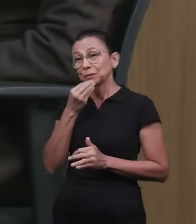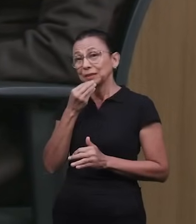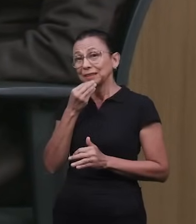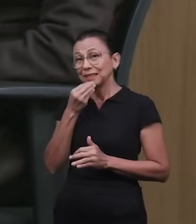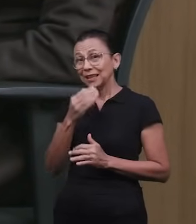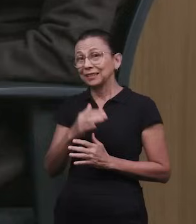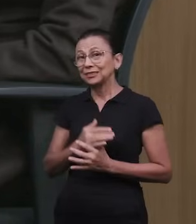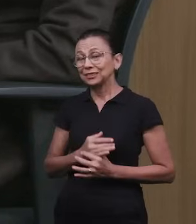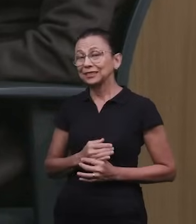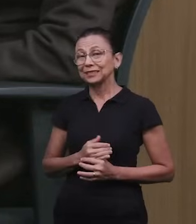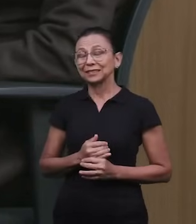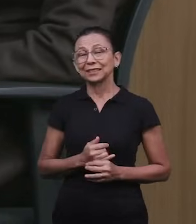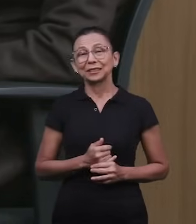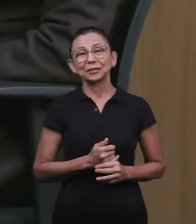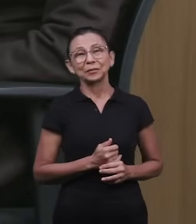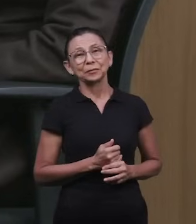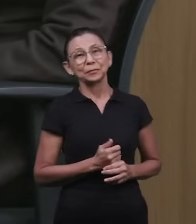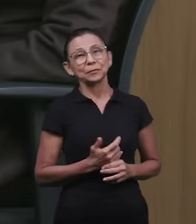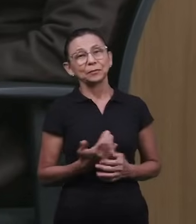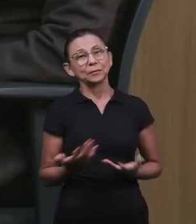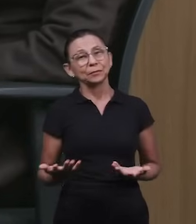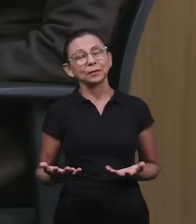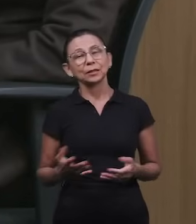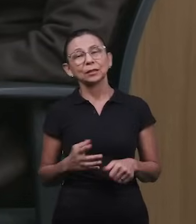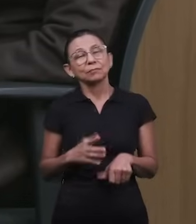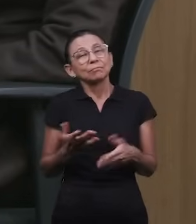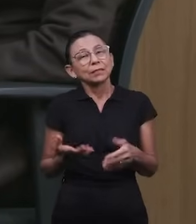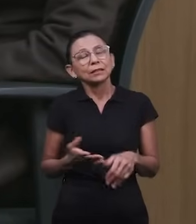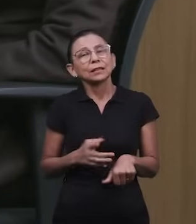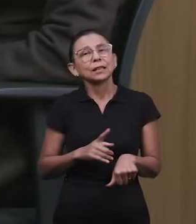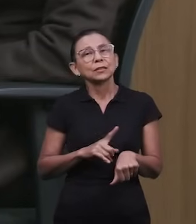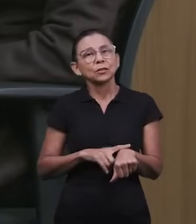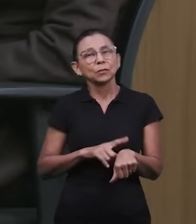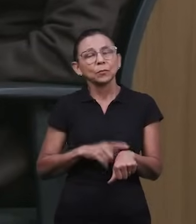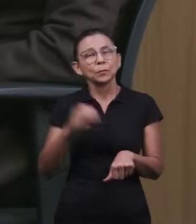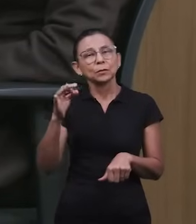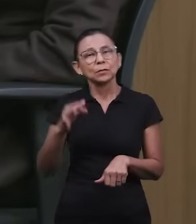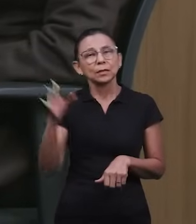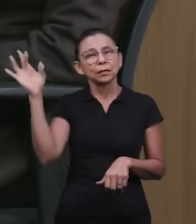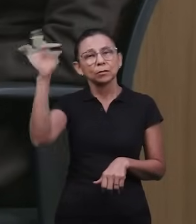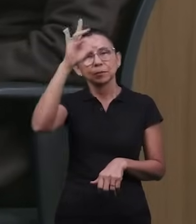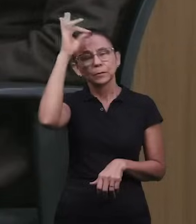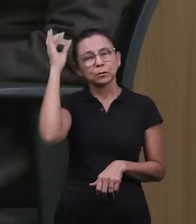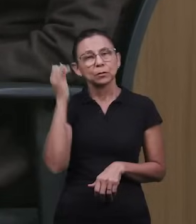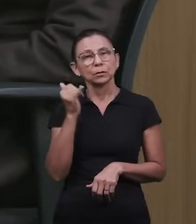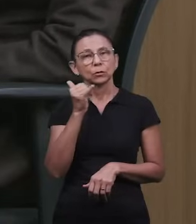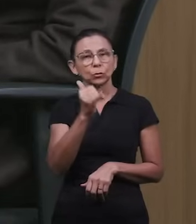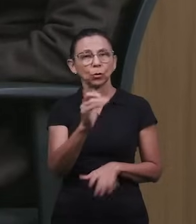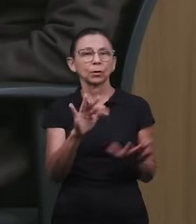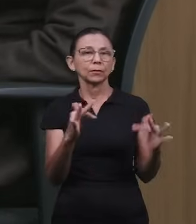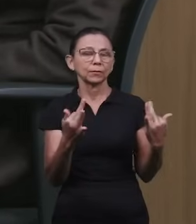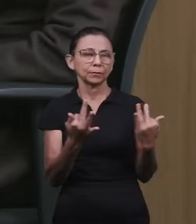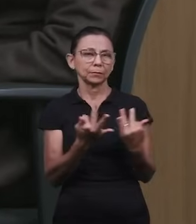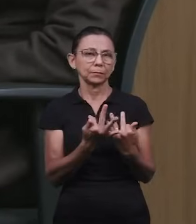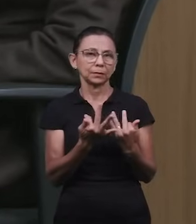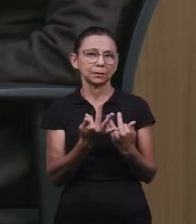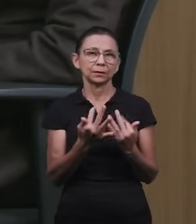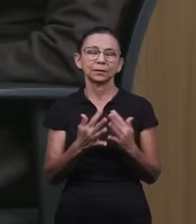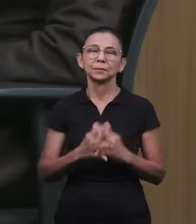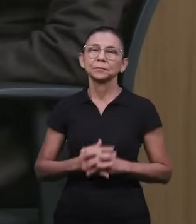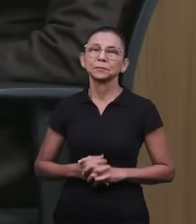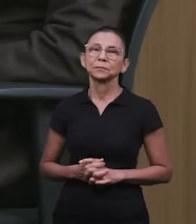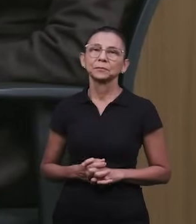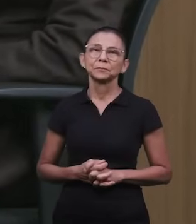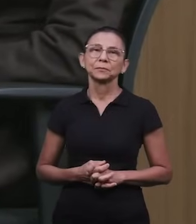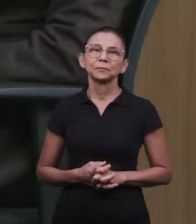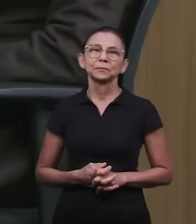né, pastor? Mas ali a oração chega um momento que a pessoa é tocada pelo Espírito, o Espírito faz a obra, né? É isso mesmo. Isso é uma alegria muito grande. Agora